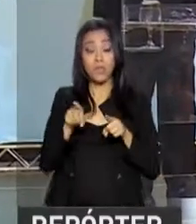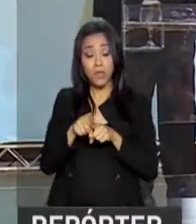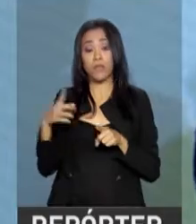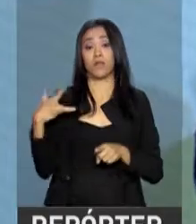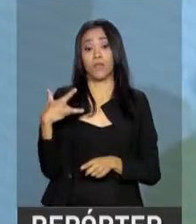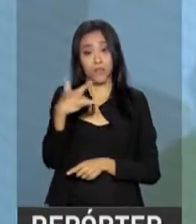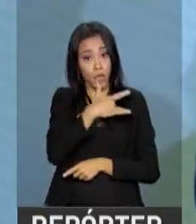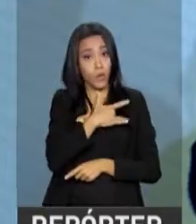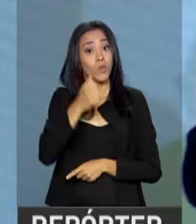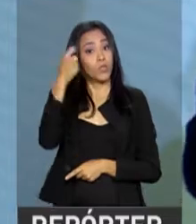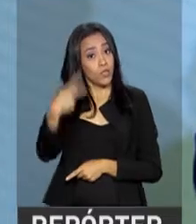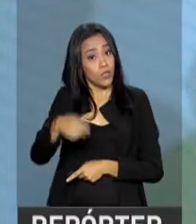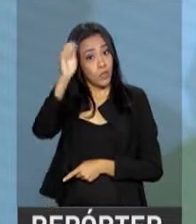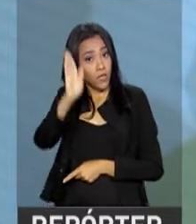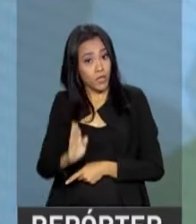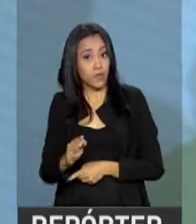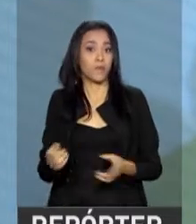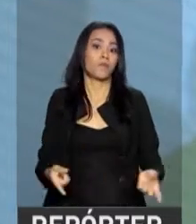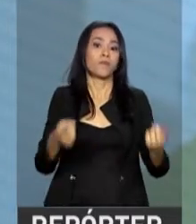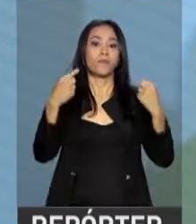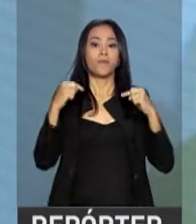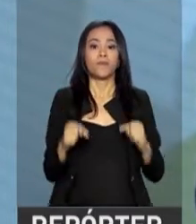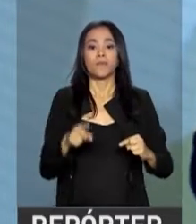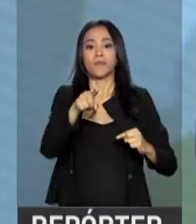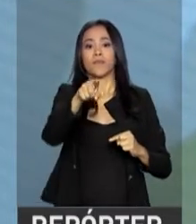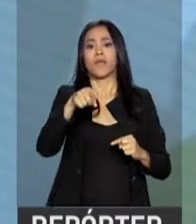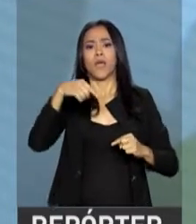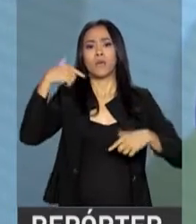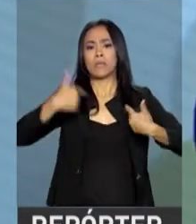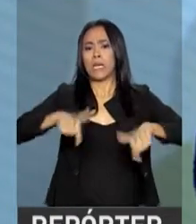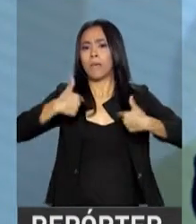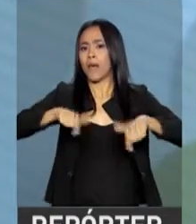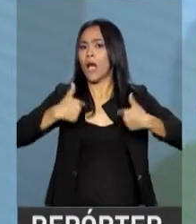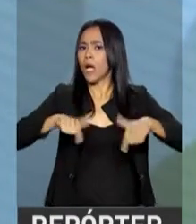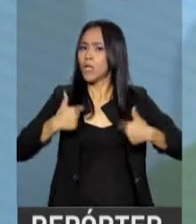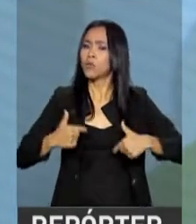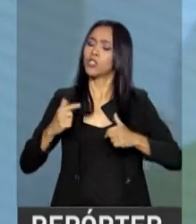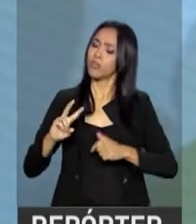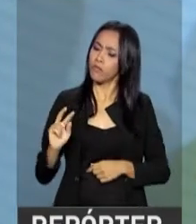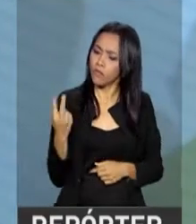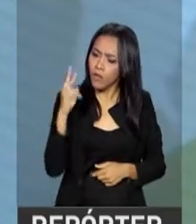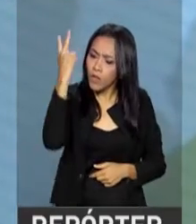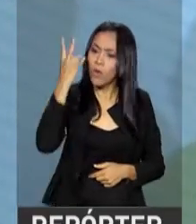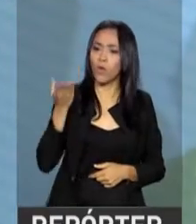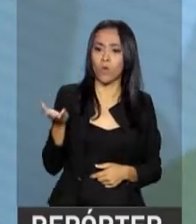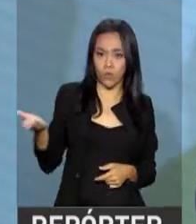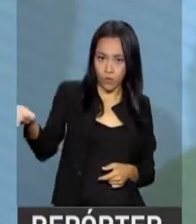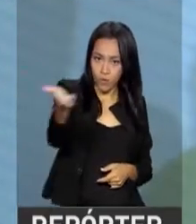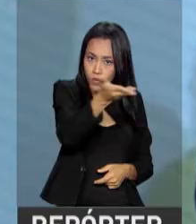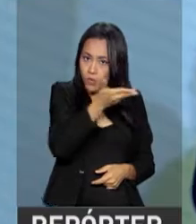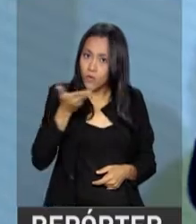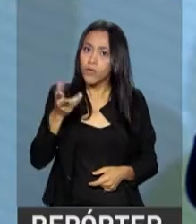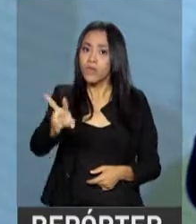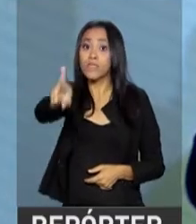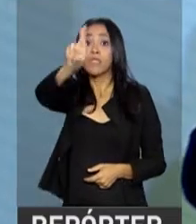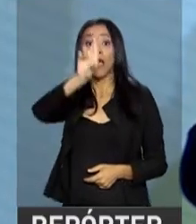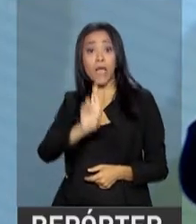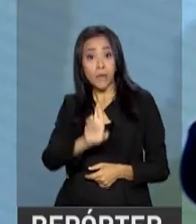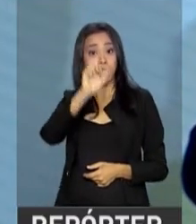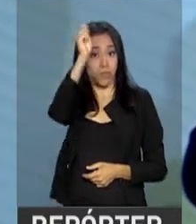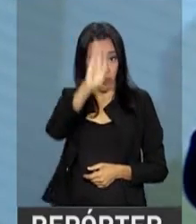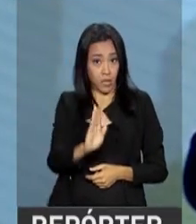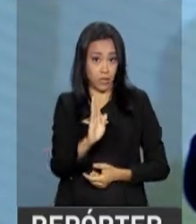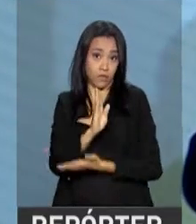país um trabalho de reconhecimento do valor que vocês têm que vocês representam para o brasil